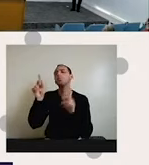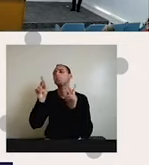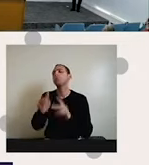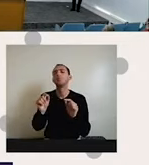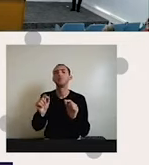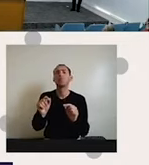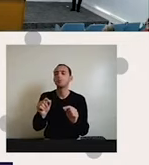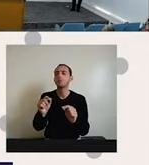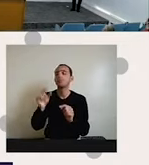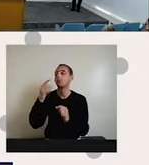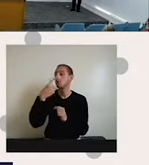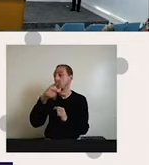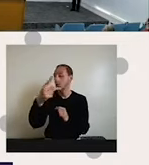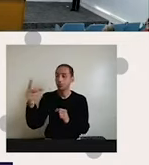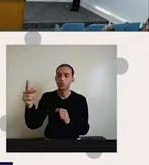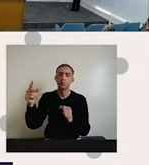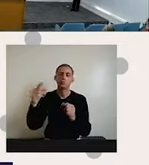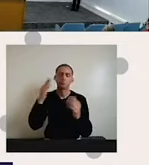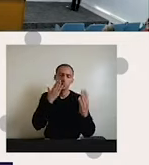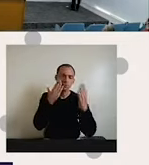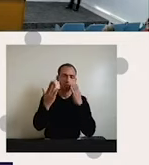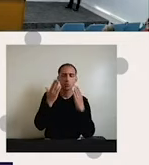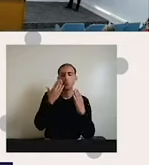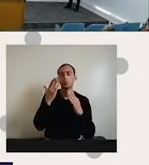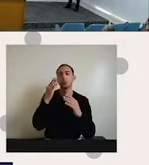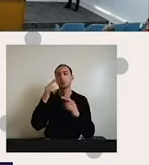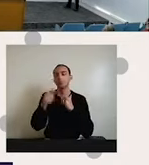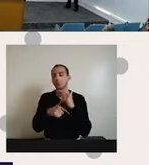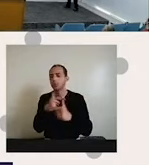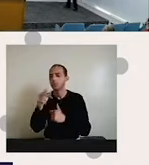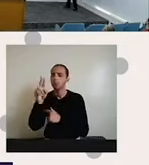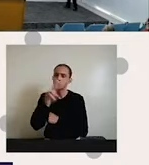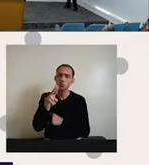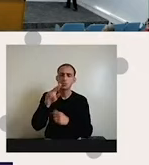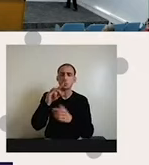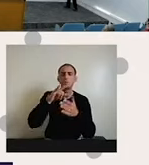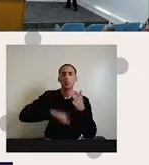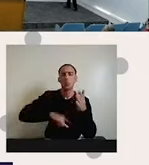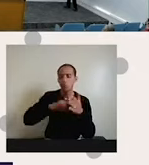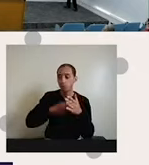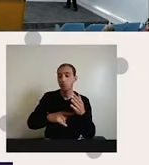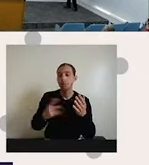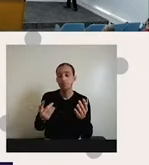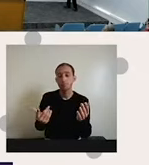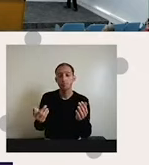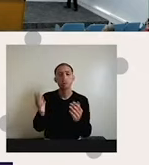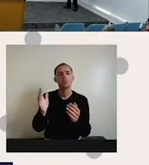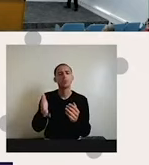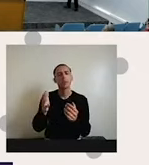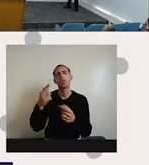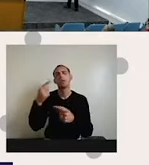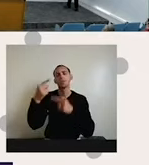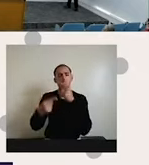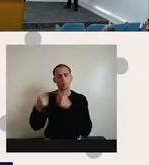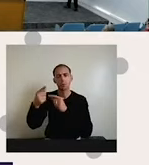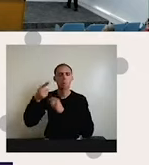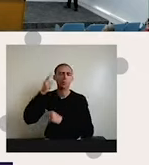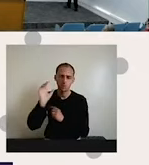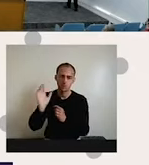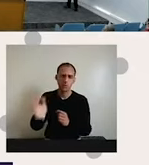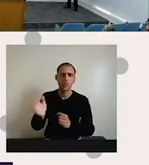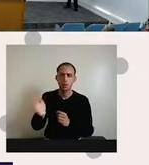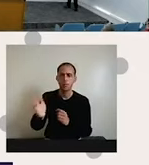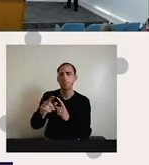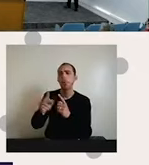já foram discutidos ontem. Então, a gente usou o modelo da demanda, controle e apoio social, a gente usou o modelo